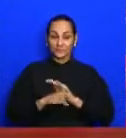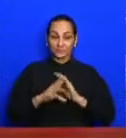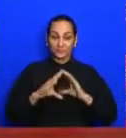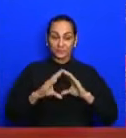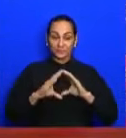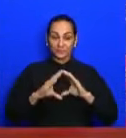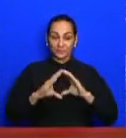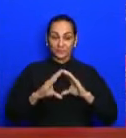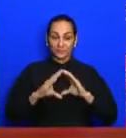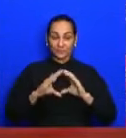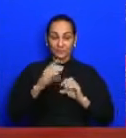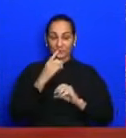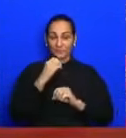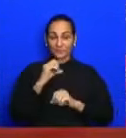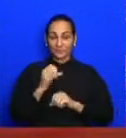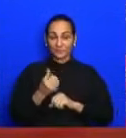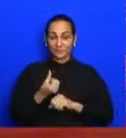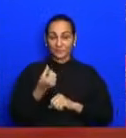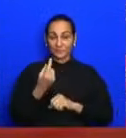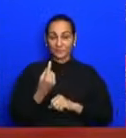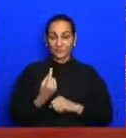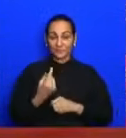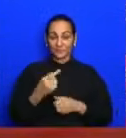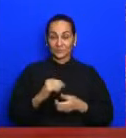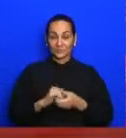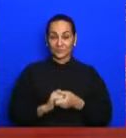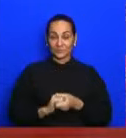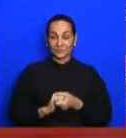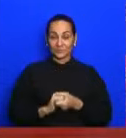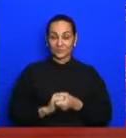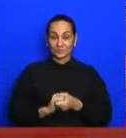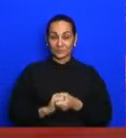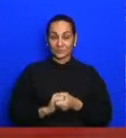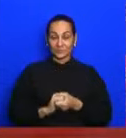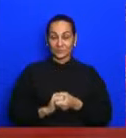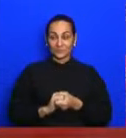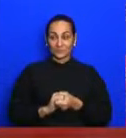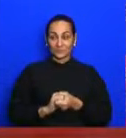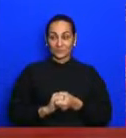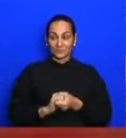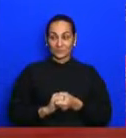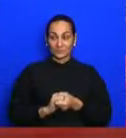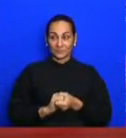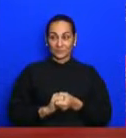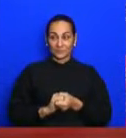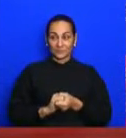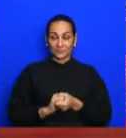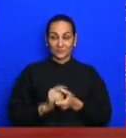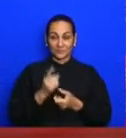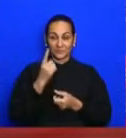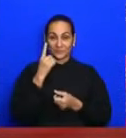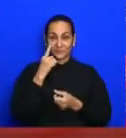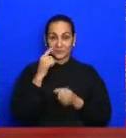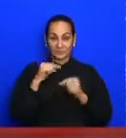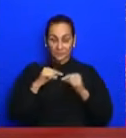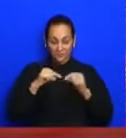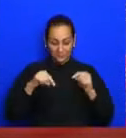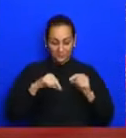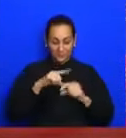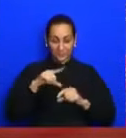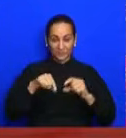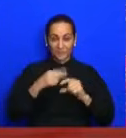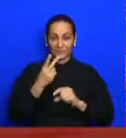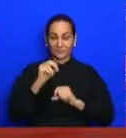Lotomania. Bola vermelha 61. Vermelha 61. Vamos confirmar as 20